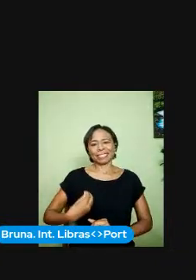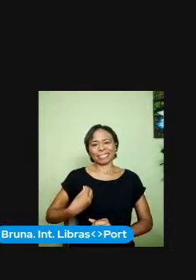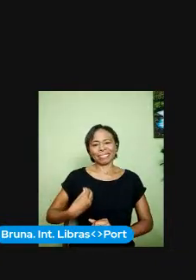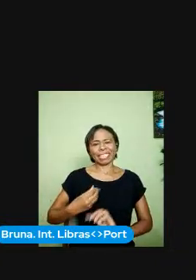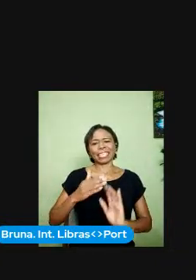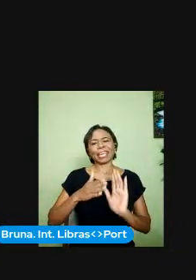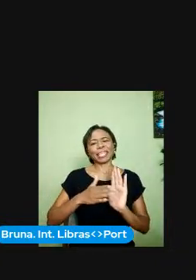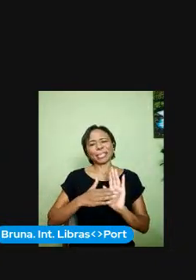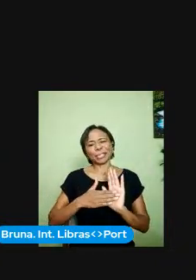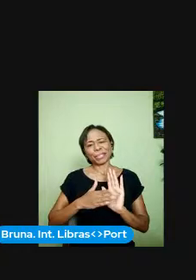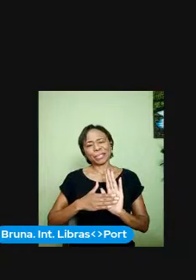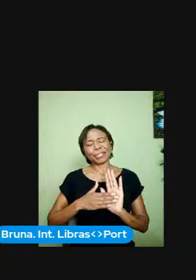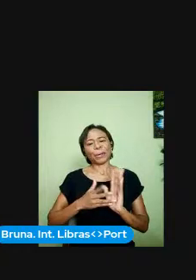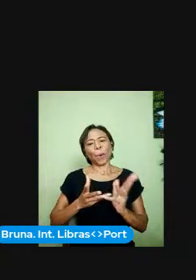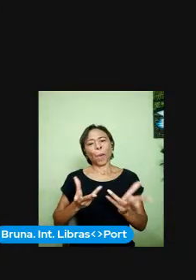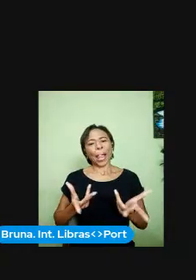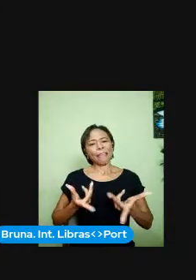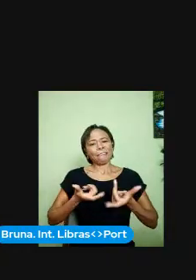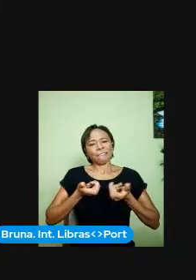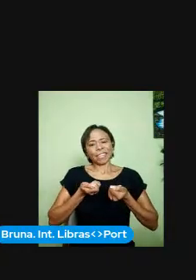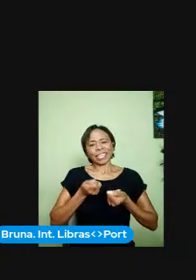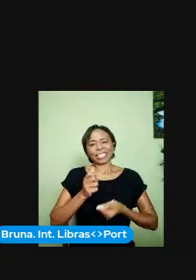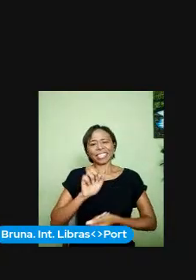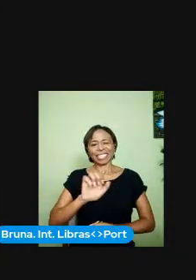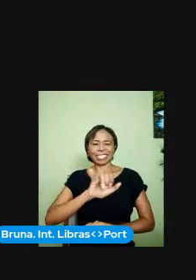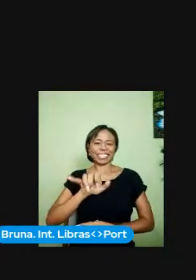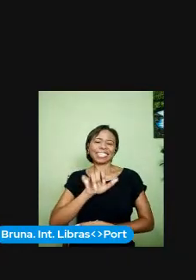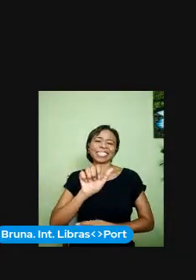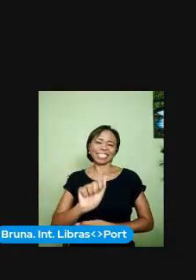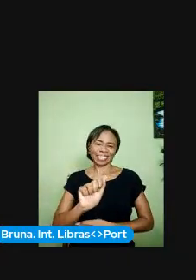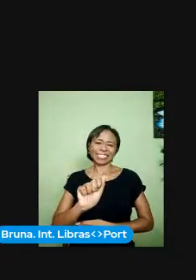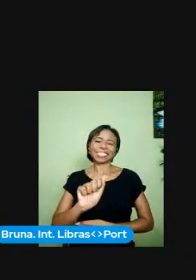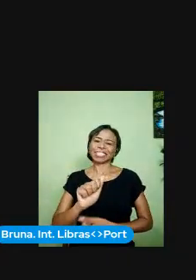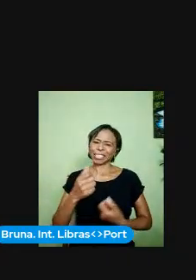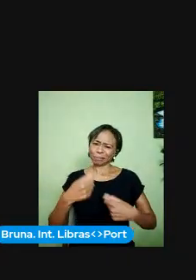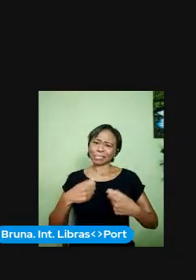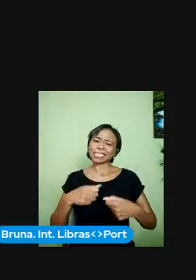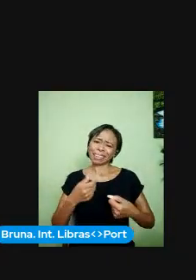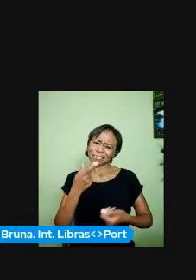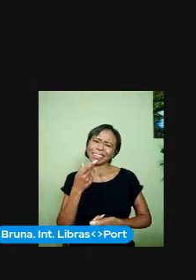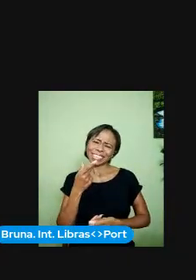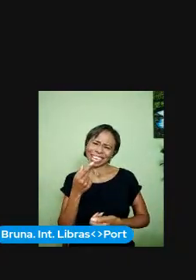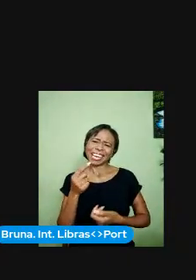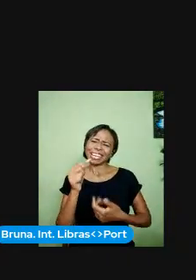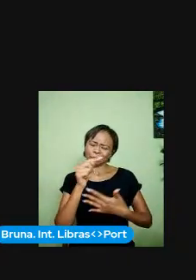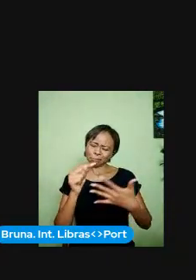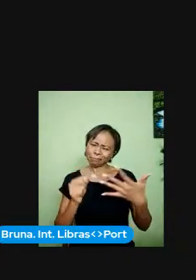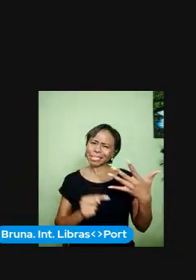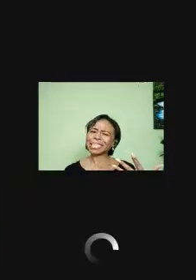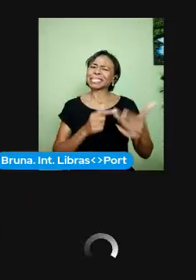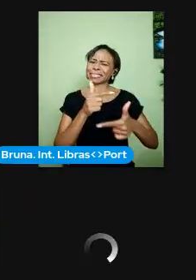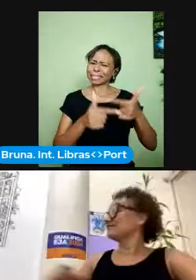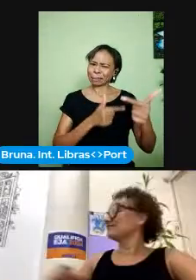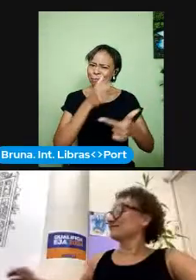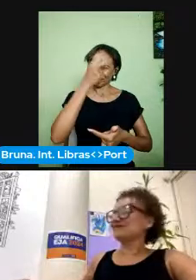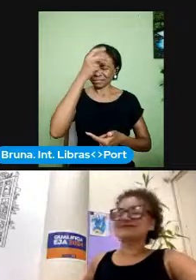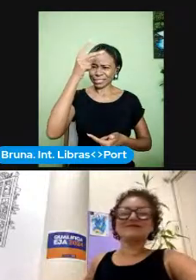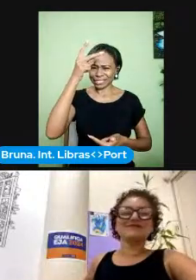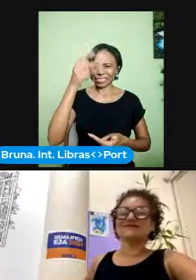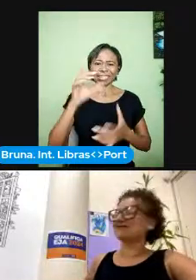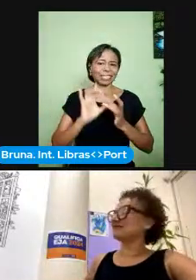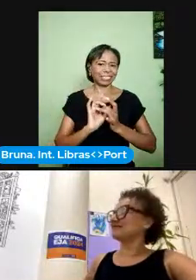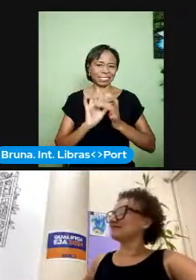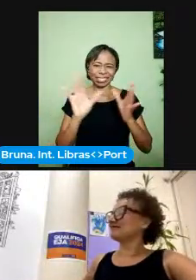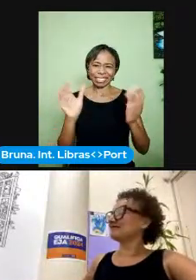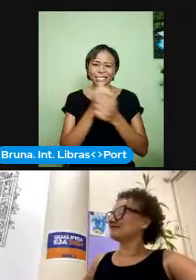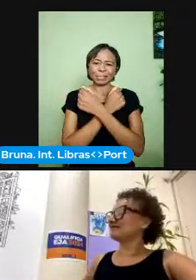EJA. Não podia perder a oportunidade de falar desses nossos serviços e estamos aqui à disposição. Um abraço